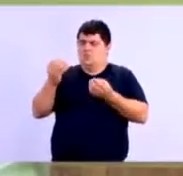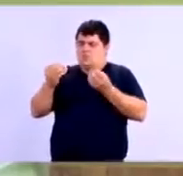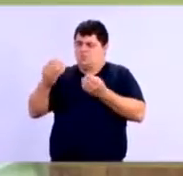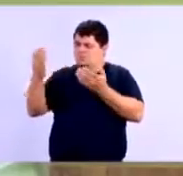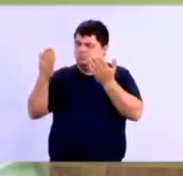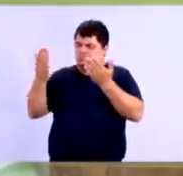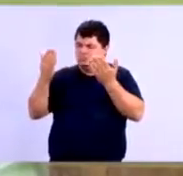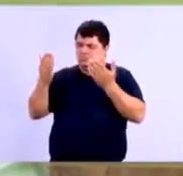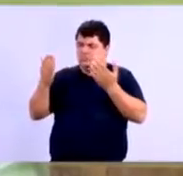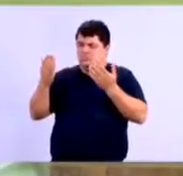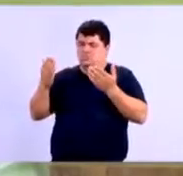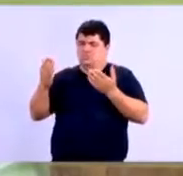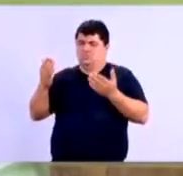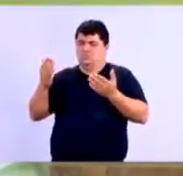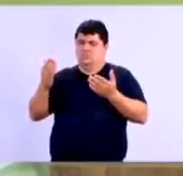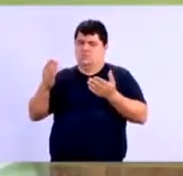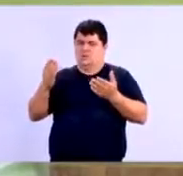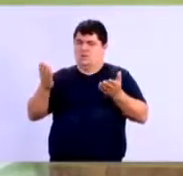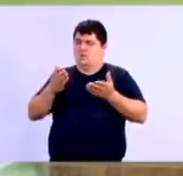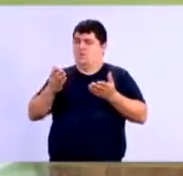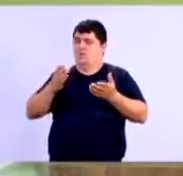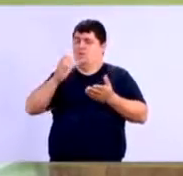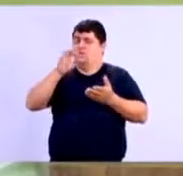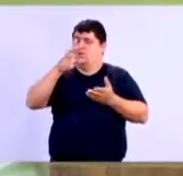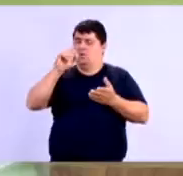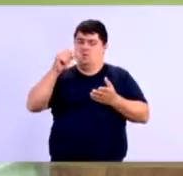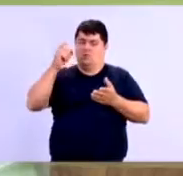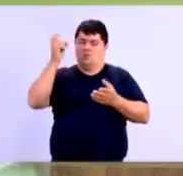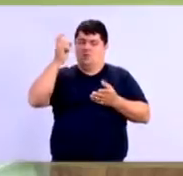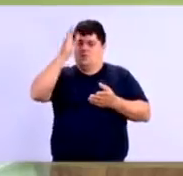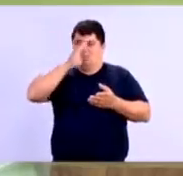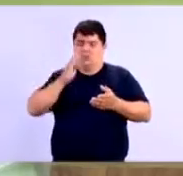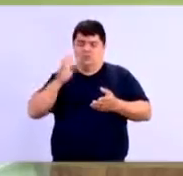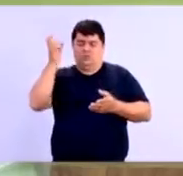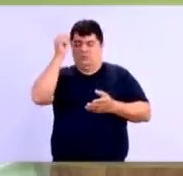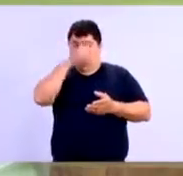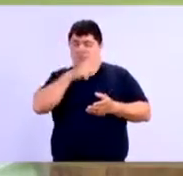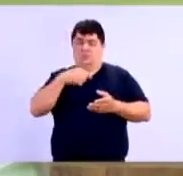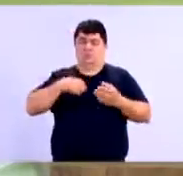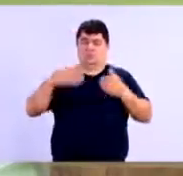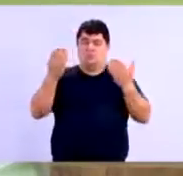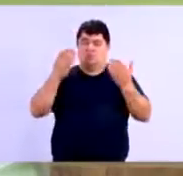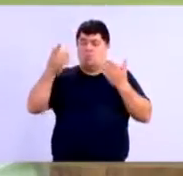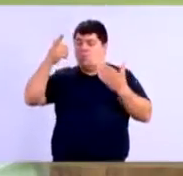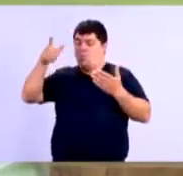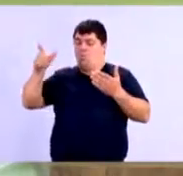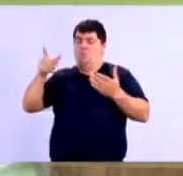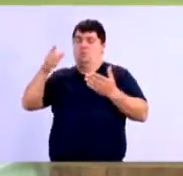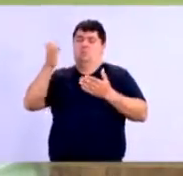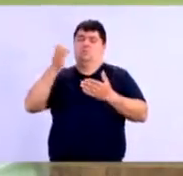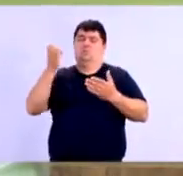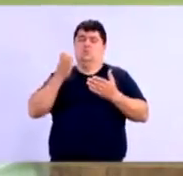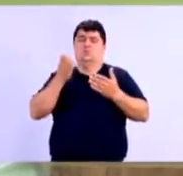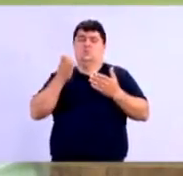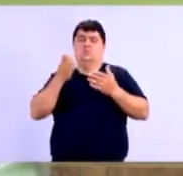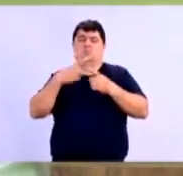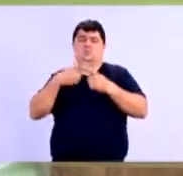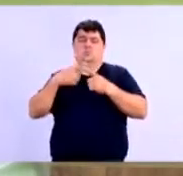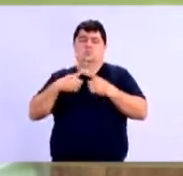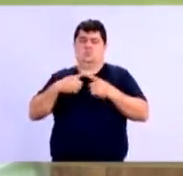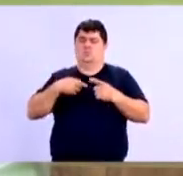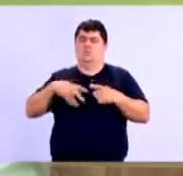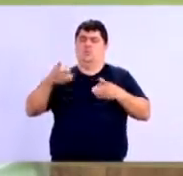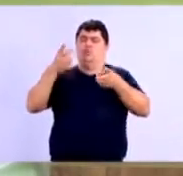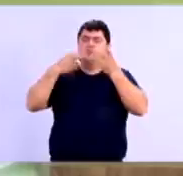comparação. No momento de crise, é importante que você compare a tua empresa com outros negócios, que aí você verifica, peraí,